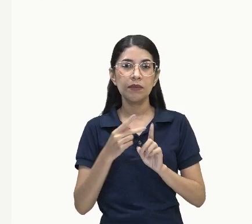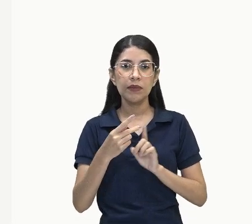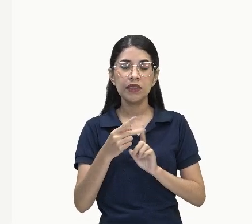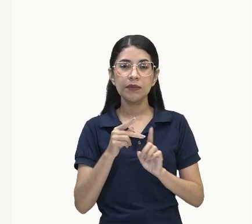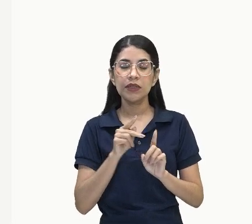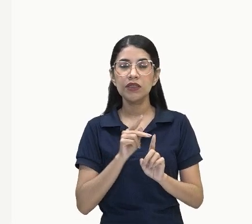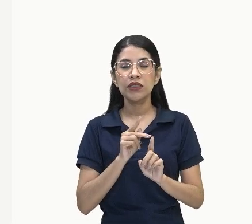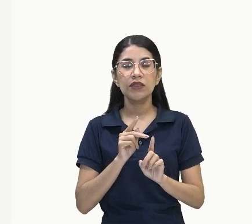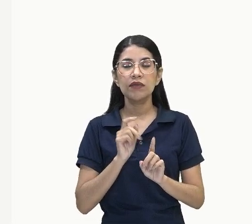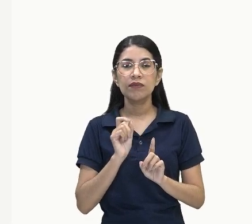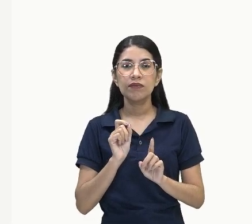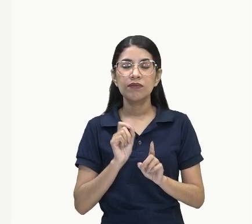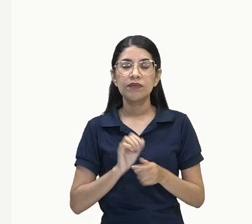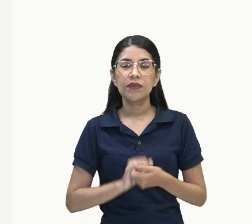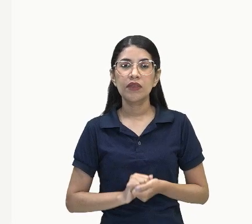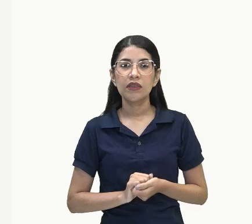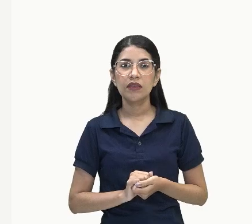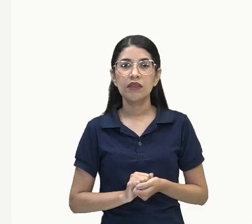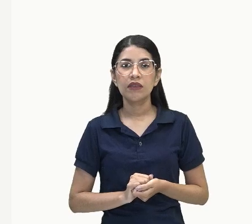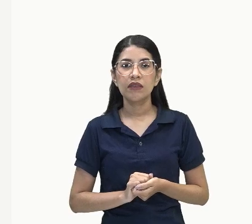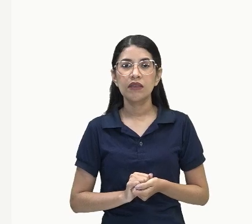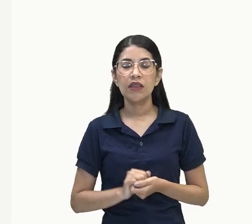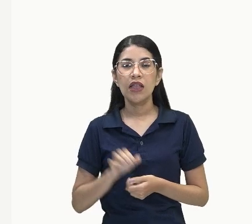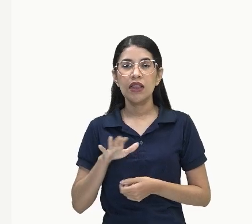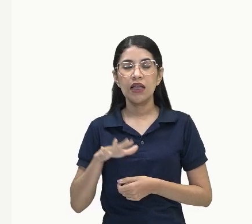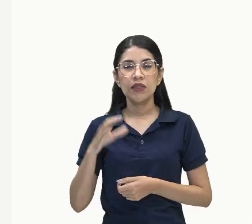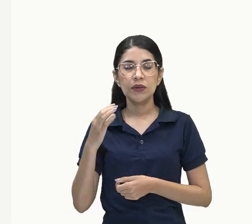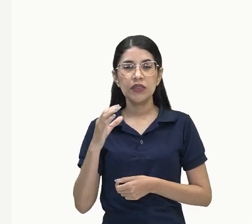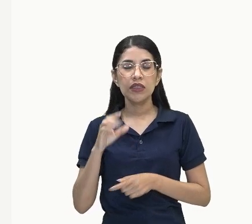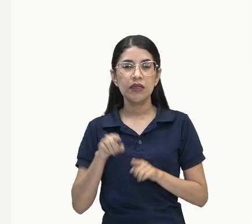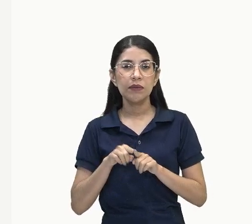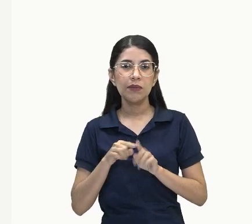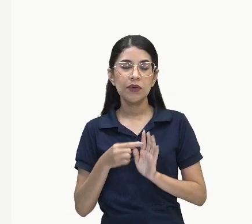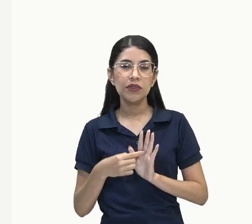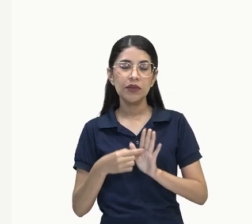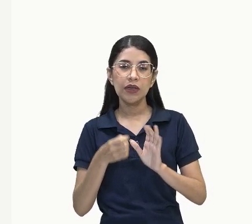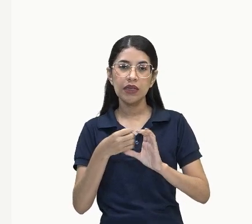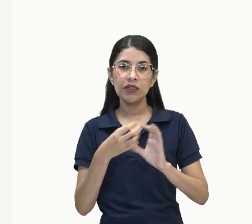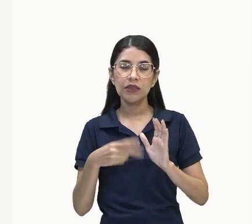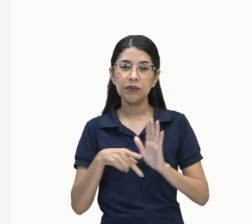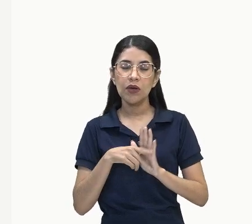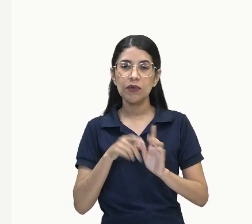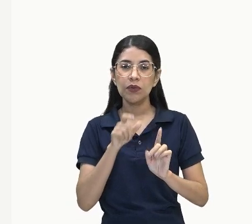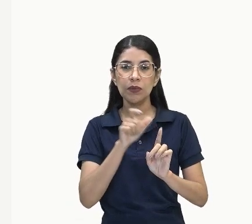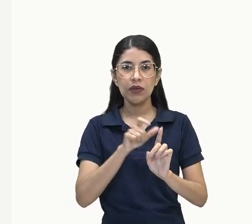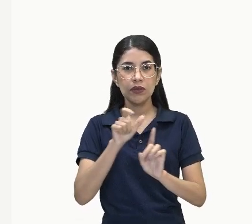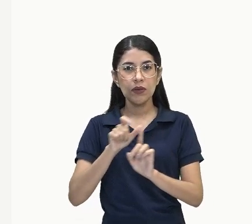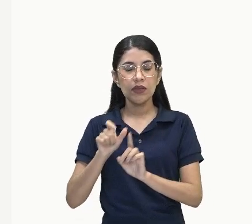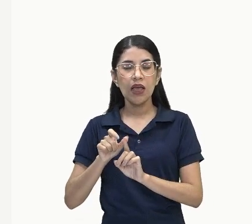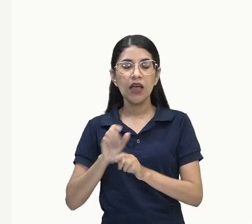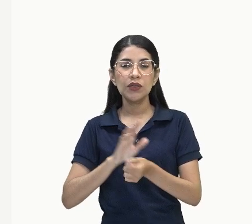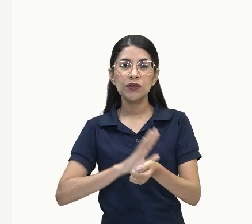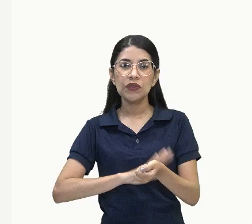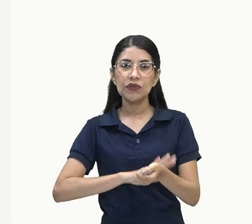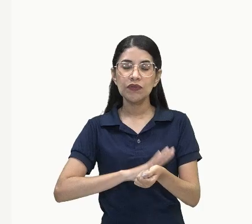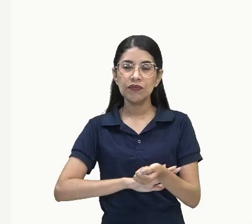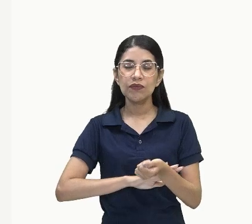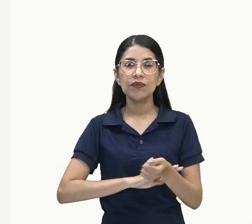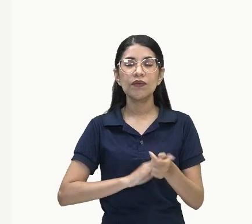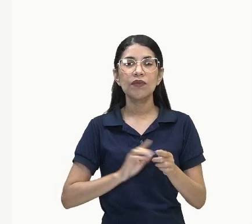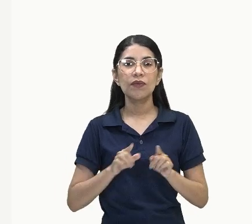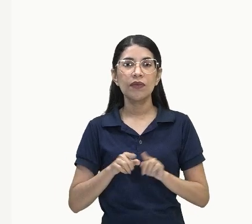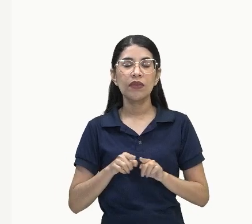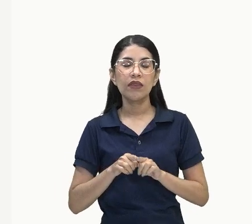vista do cientificismo, mostrando as características de cada um, né, seus vícios. Então,